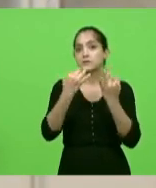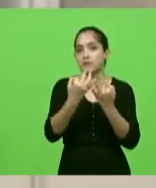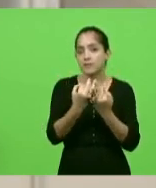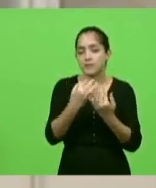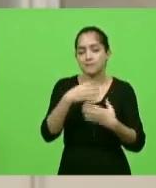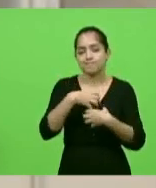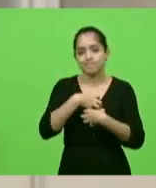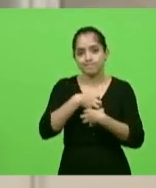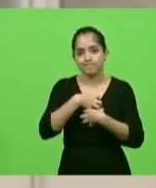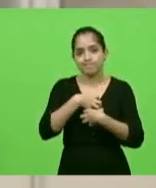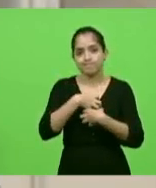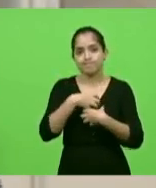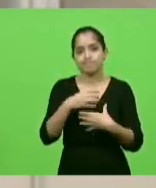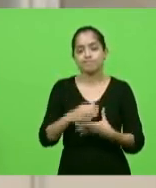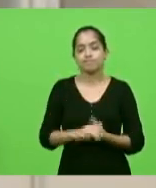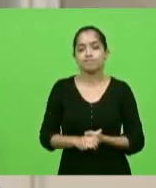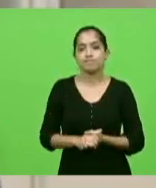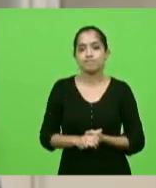enlutados